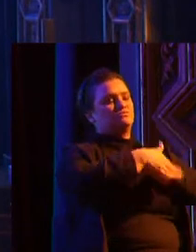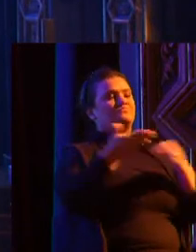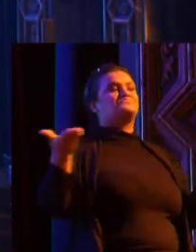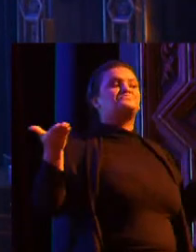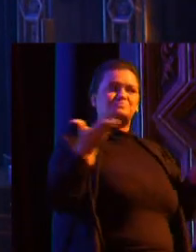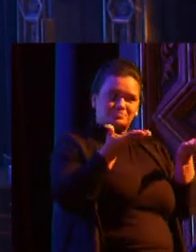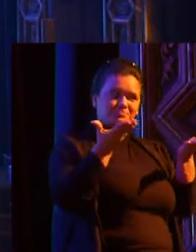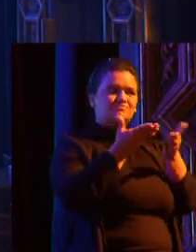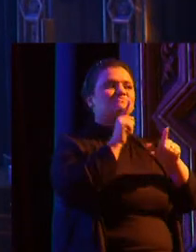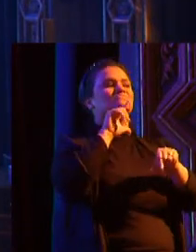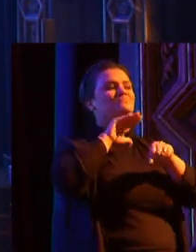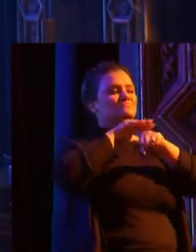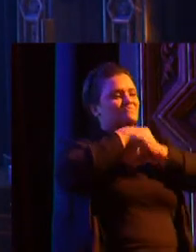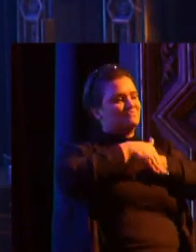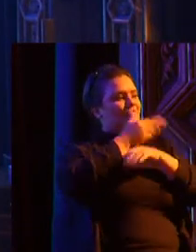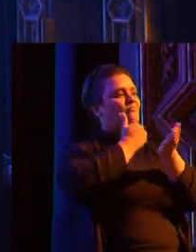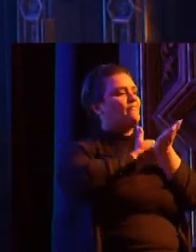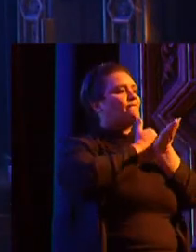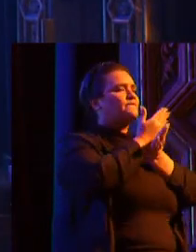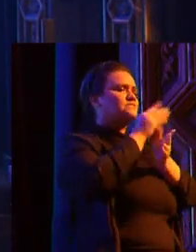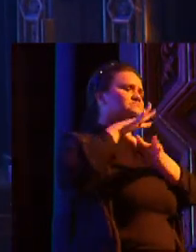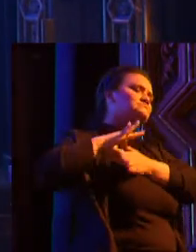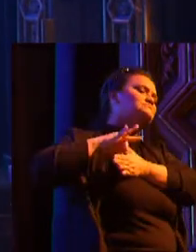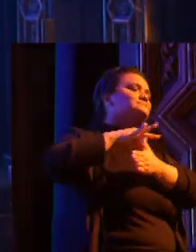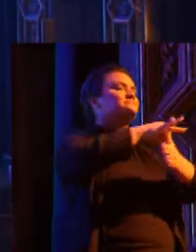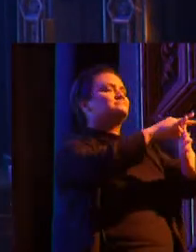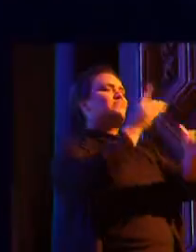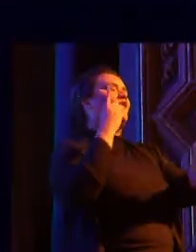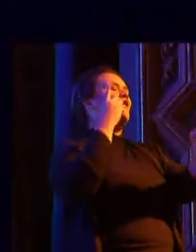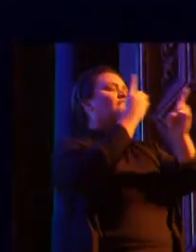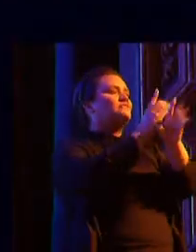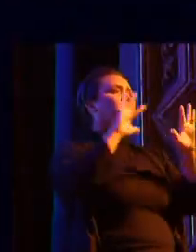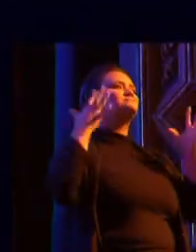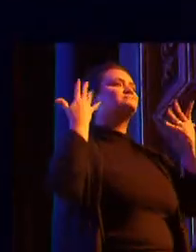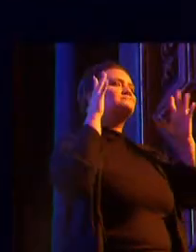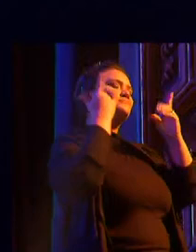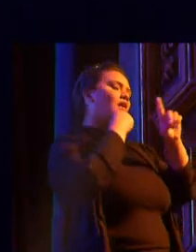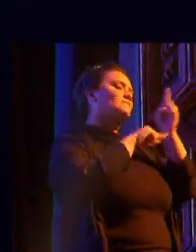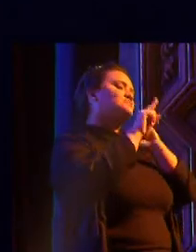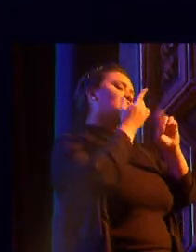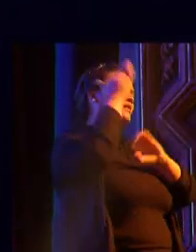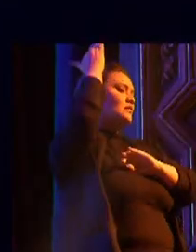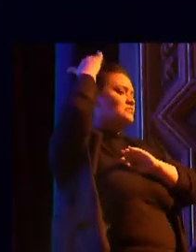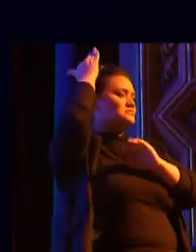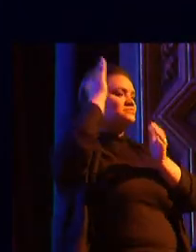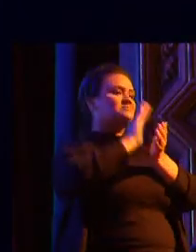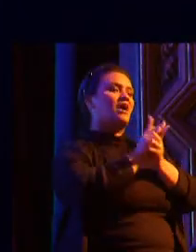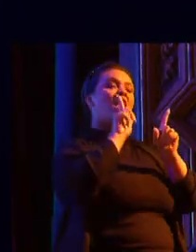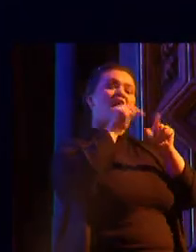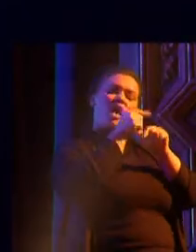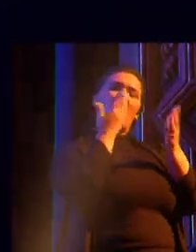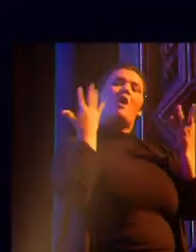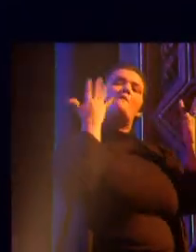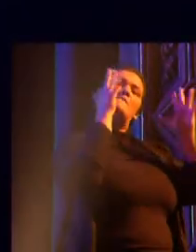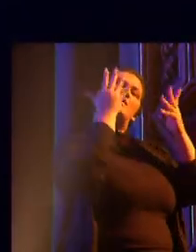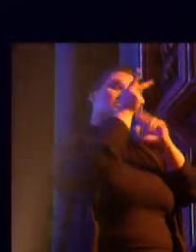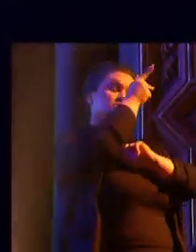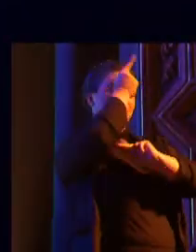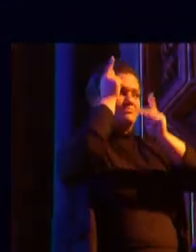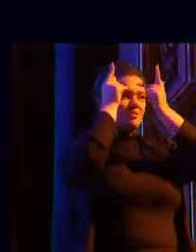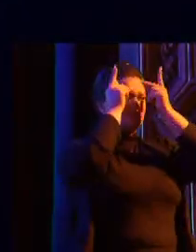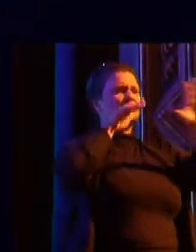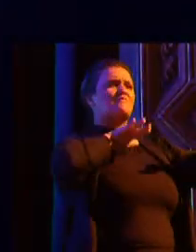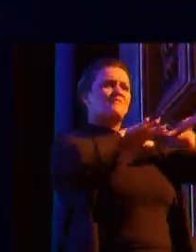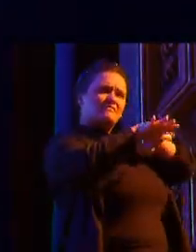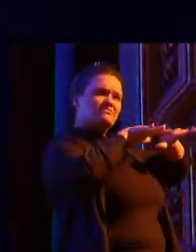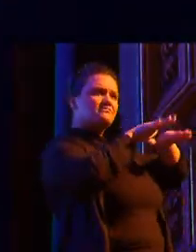nesta noite, para conduzir vocês por este encontro de celebração da música paraense. Uma homenagem às pessoas,